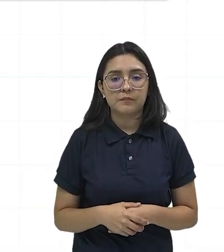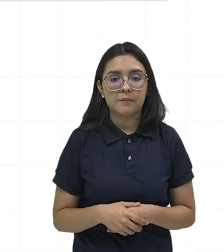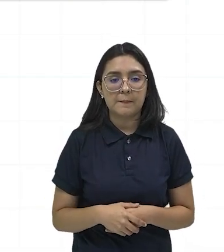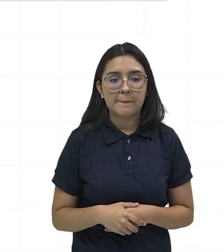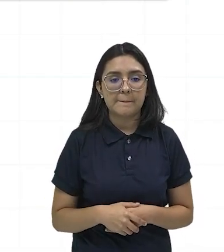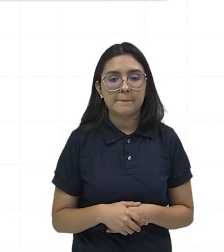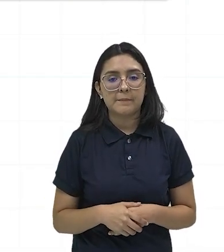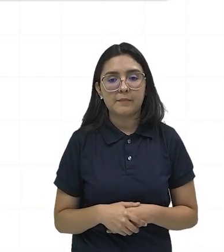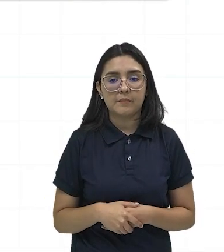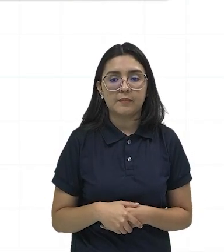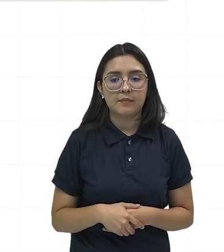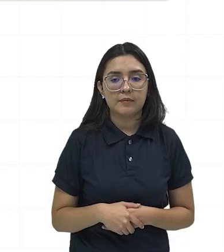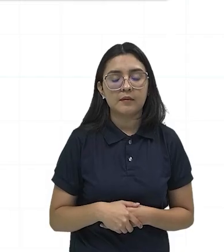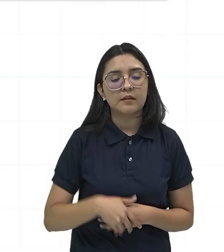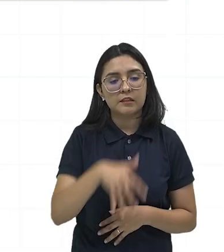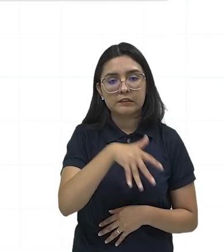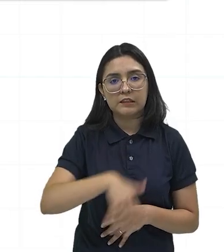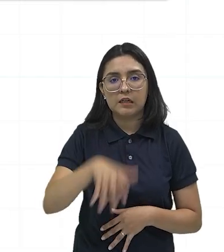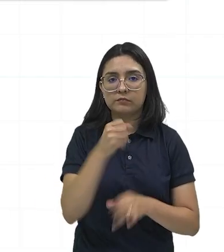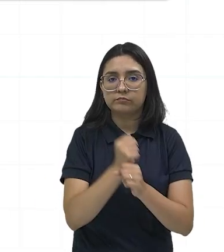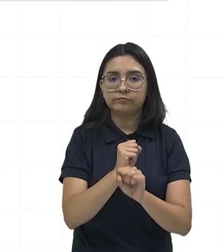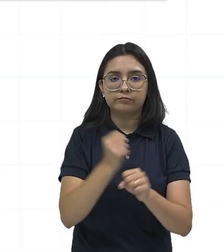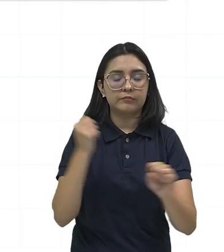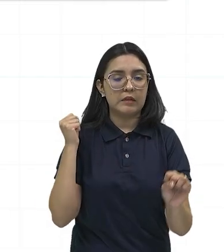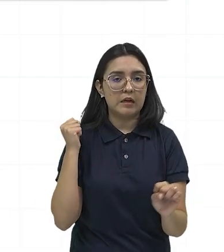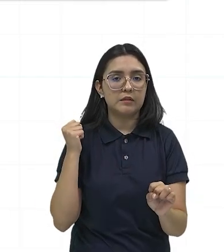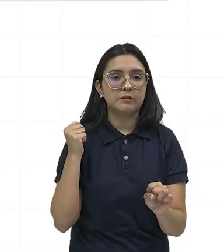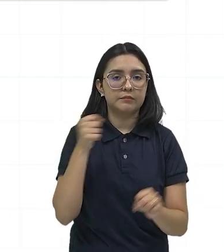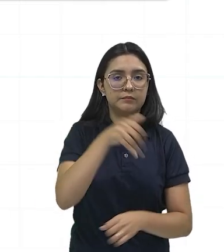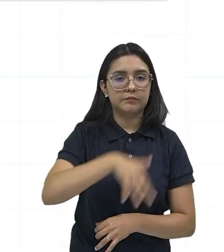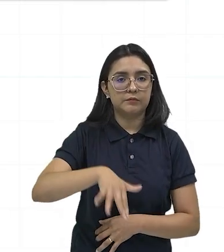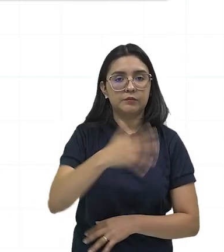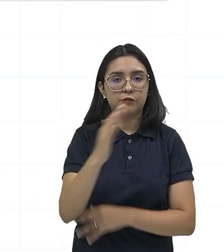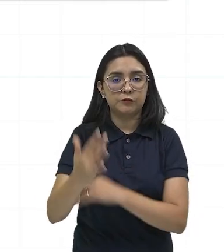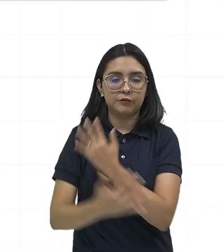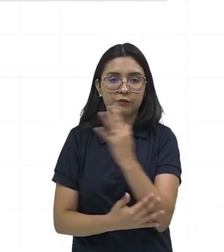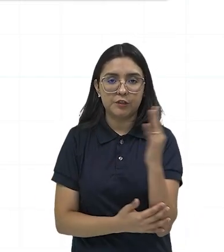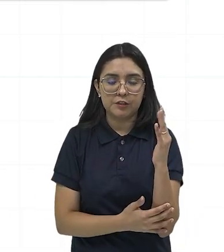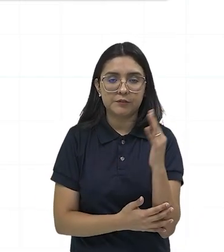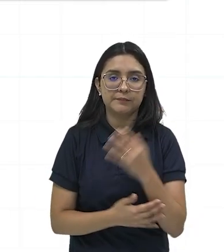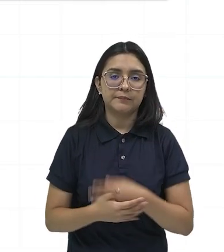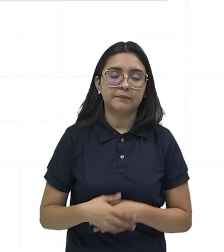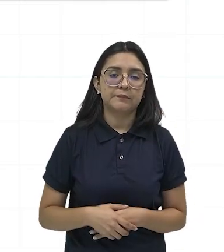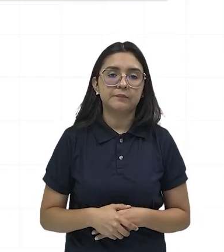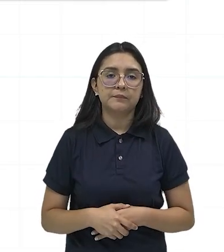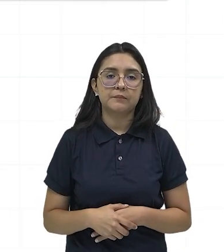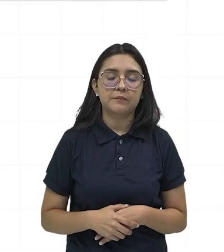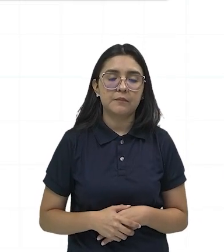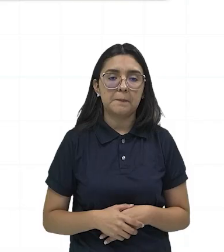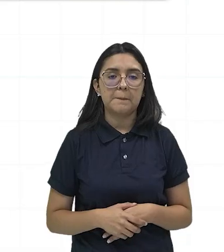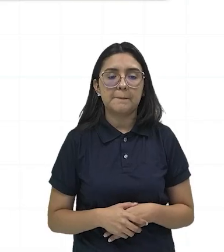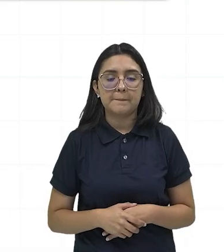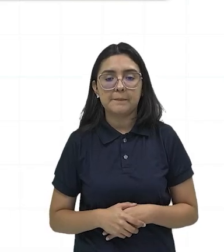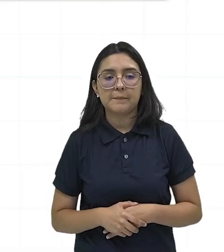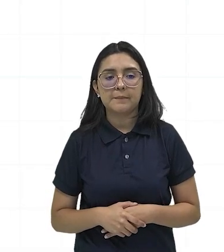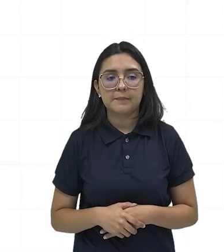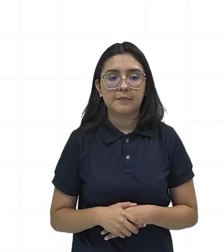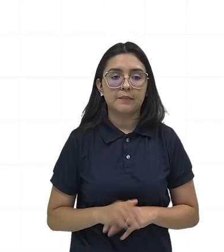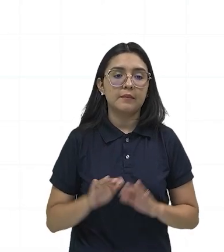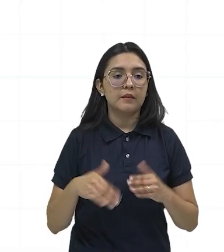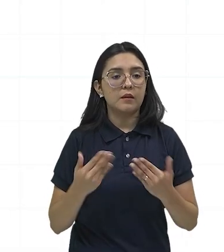atuando aí em grandes áreas, né? Em gigantescas áreas de coberturas vegetais. E falando aí